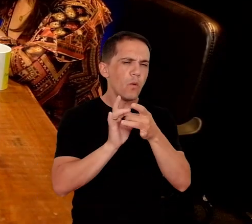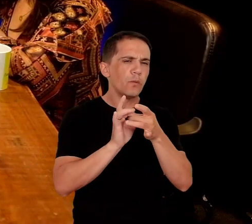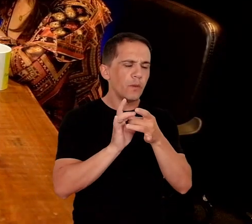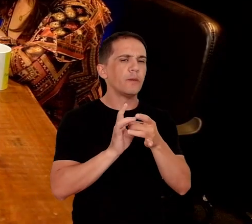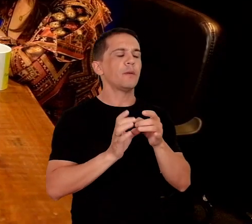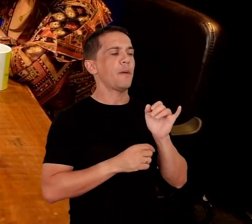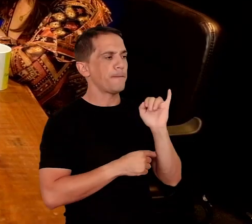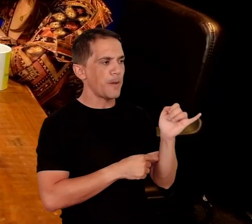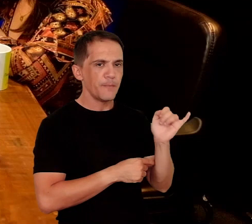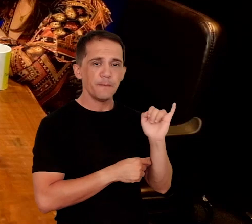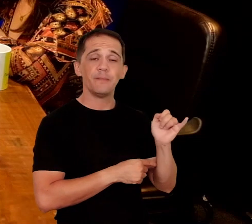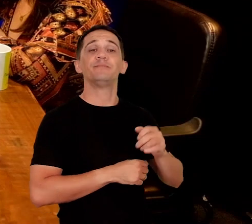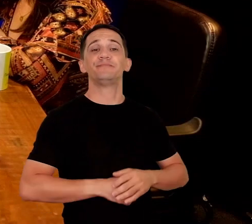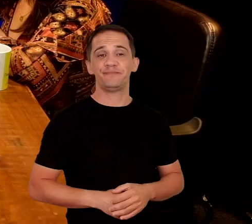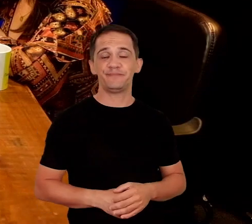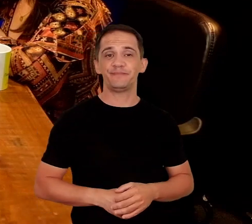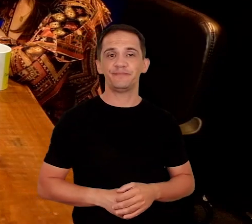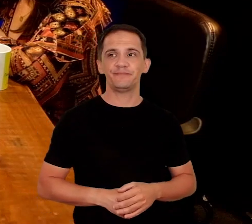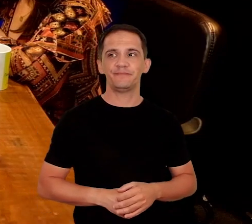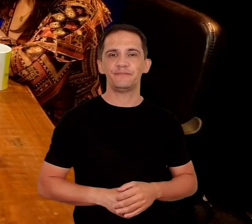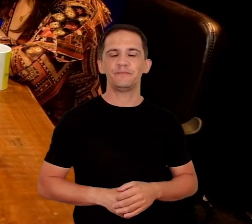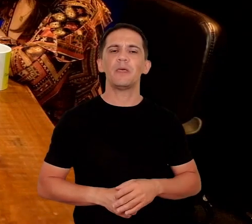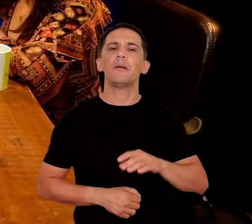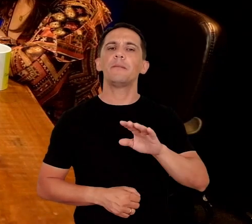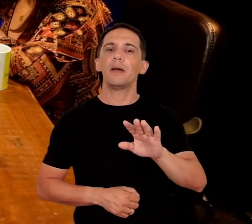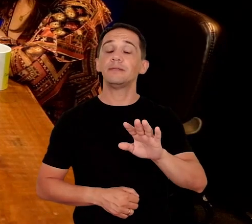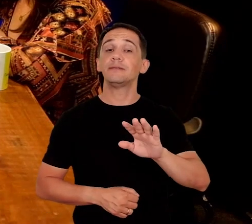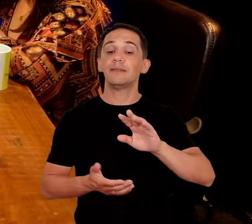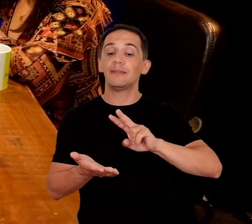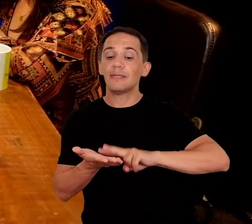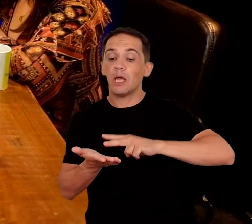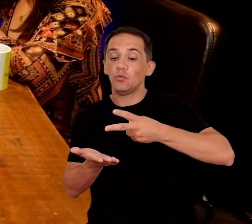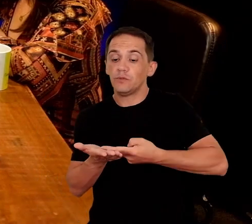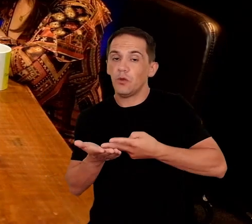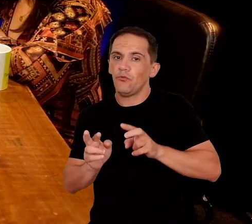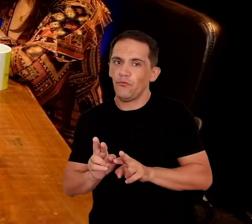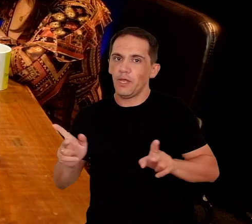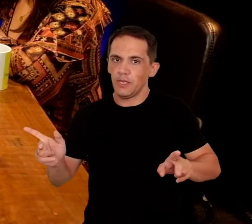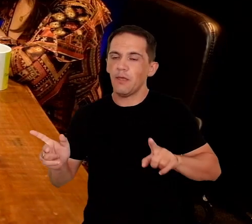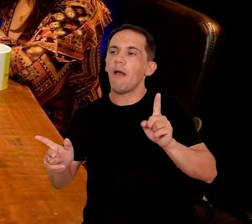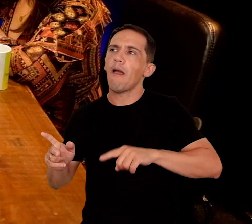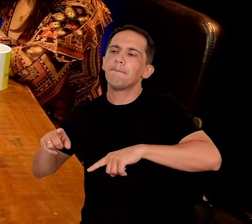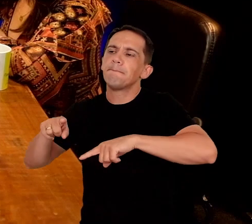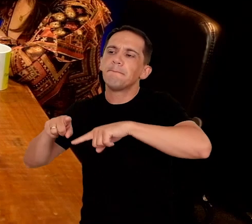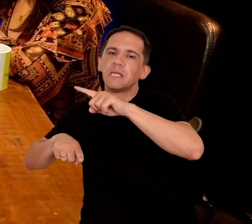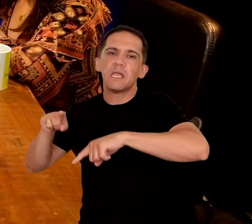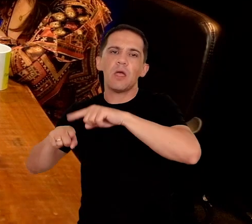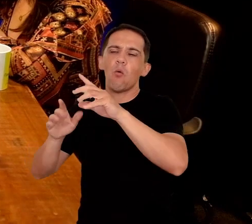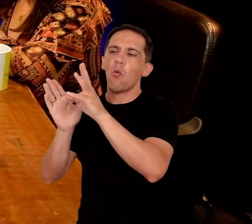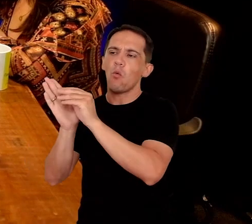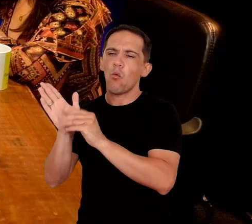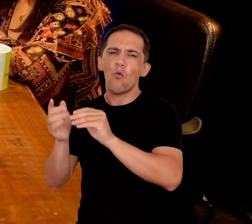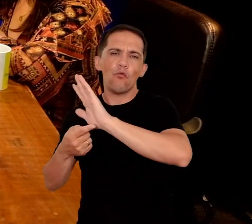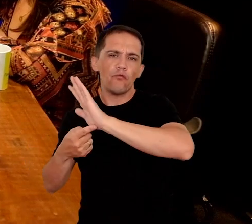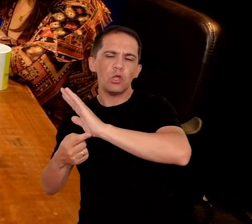tradução é quando a gente recebe um material, seja um vídeo ou um texto, a gente estuda aquele material,